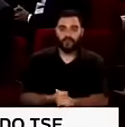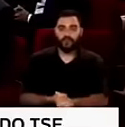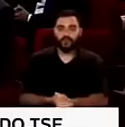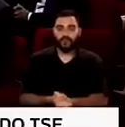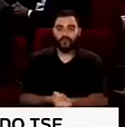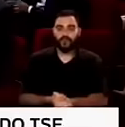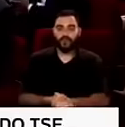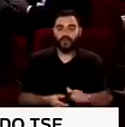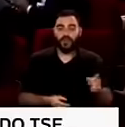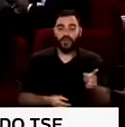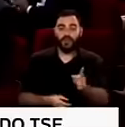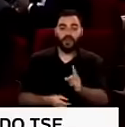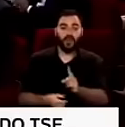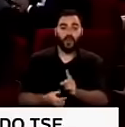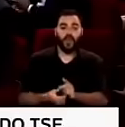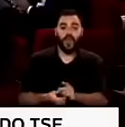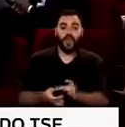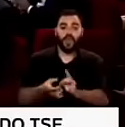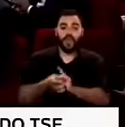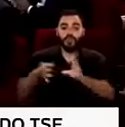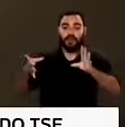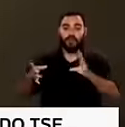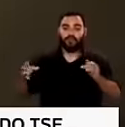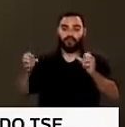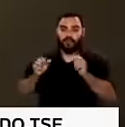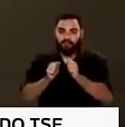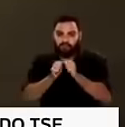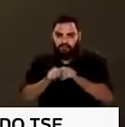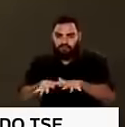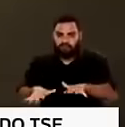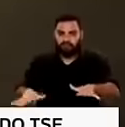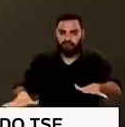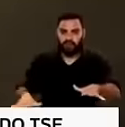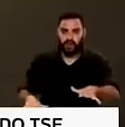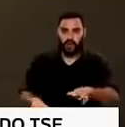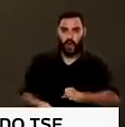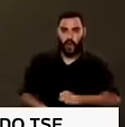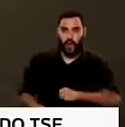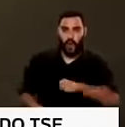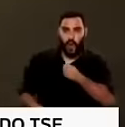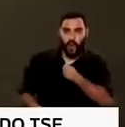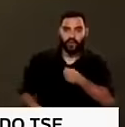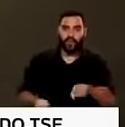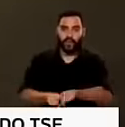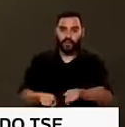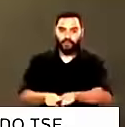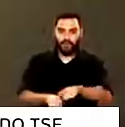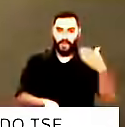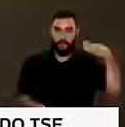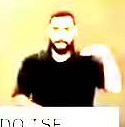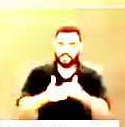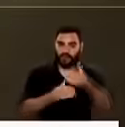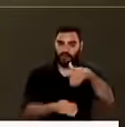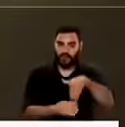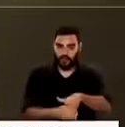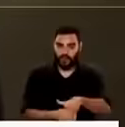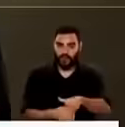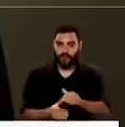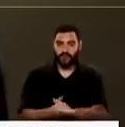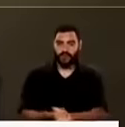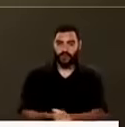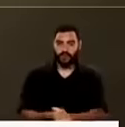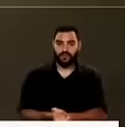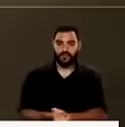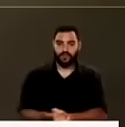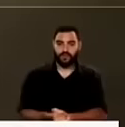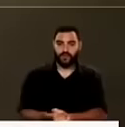não é liberdade de propagação de discursos de ódio e preconceituosos. A intervenção